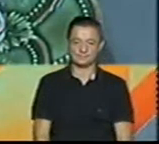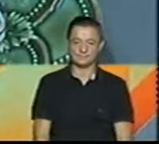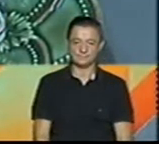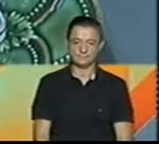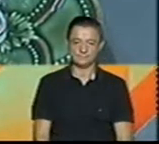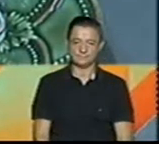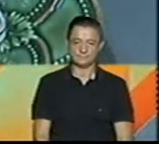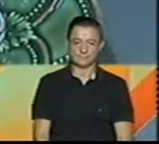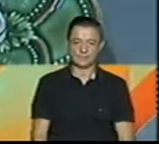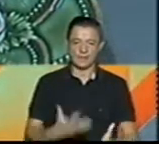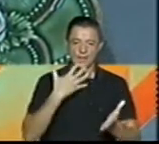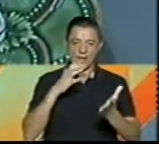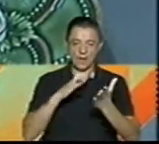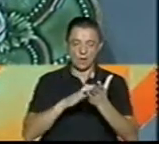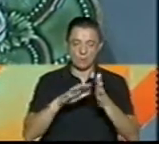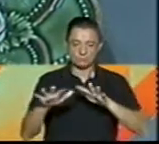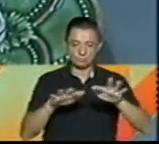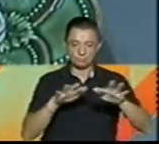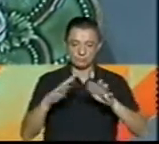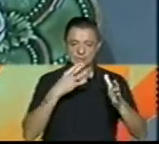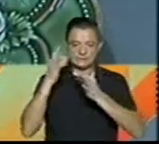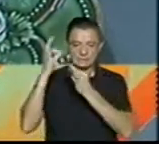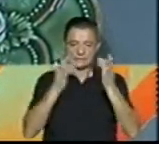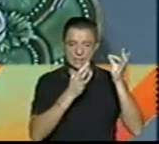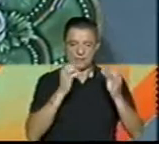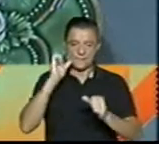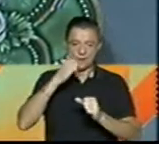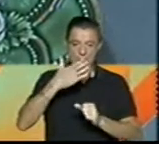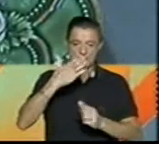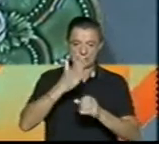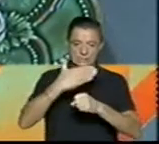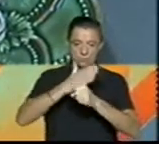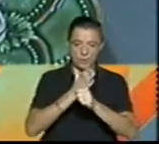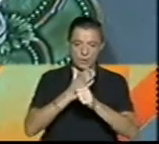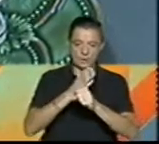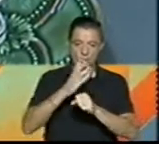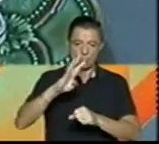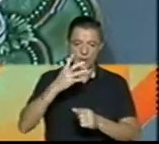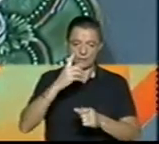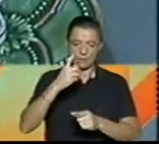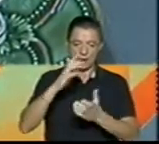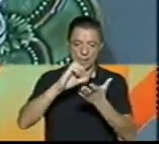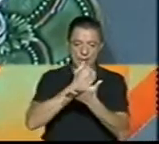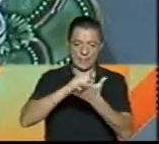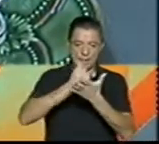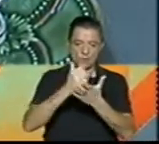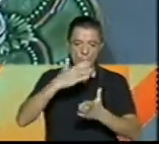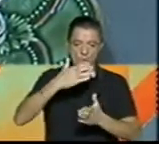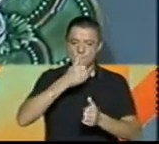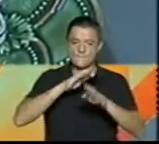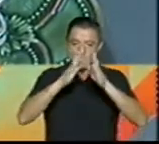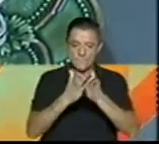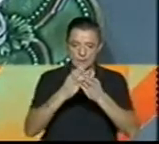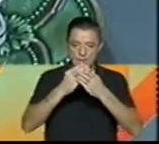Cá estão elas, as belas sardinhas. Arroz solto de sardinha com vinhão, uma cebola grande em meias luas, 4 dentes de alho picados, um